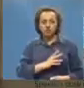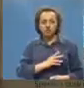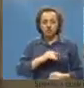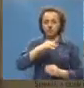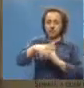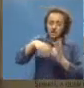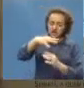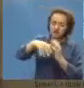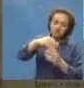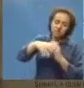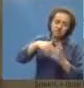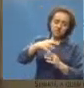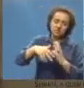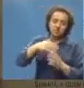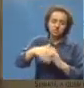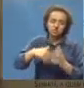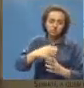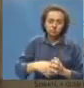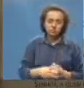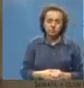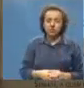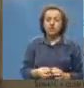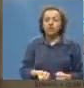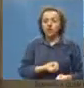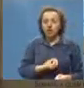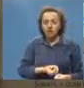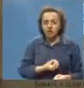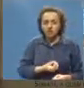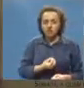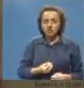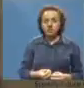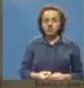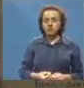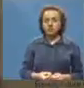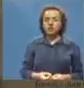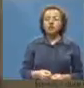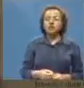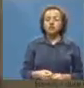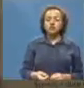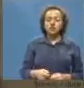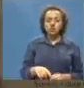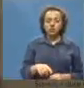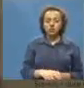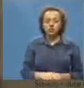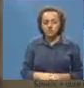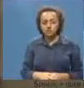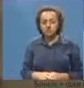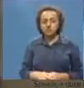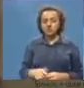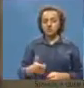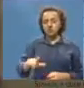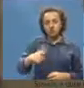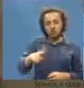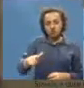badernando e contaminando a muitos Então vamos tentar pedir a Deus que nos dê esclarecimento dessa palavra